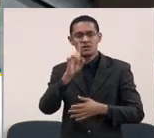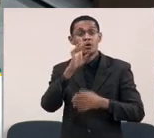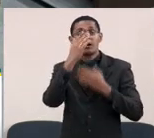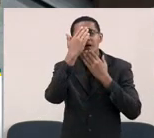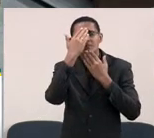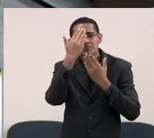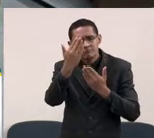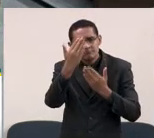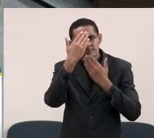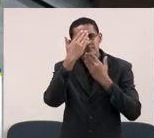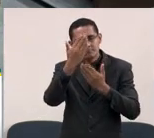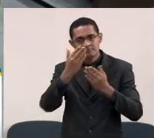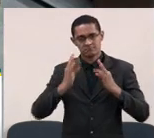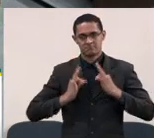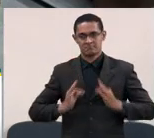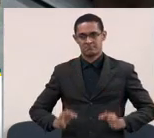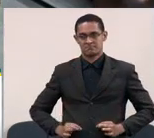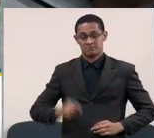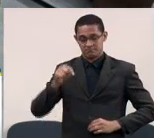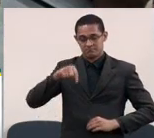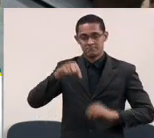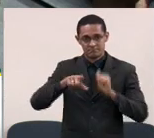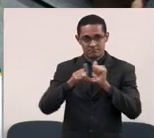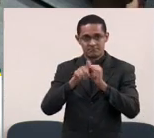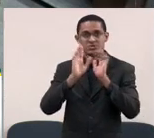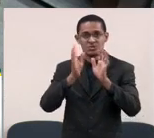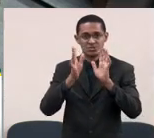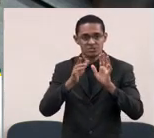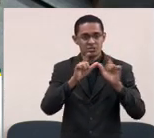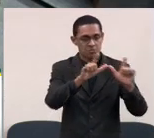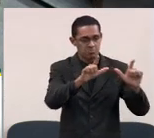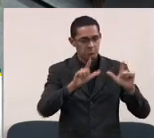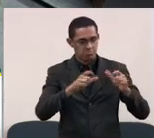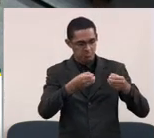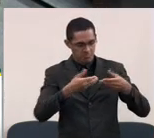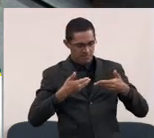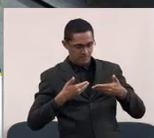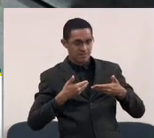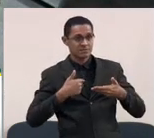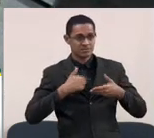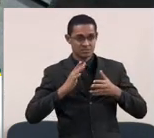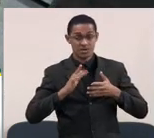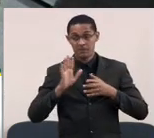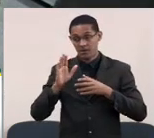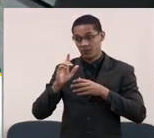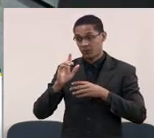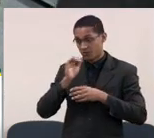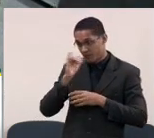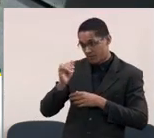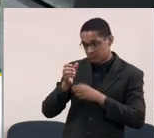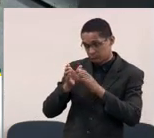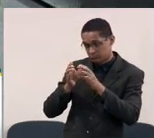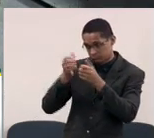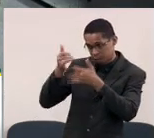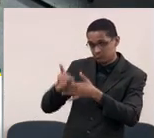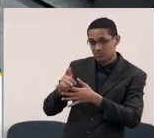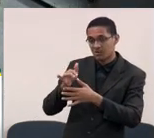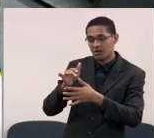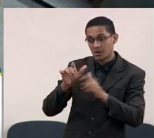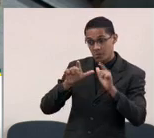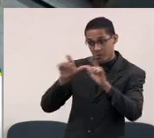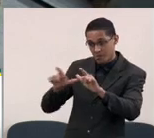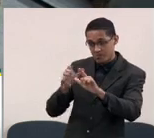Marília. Técnicos da Assembleia que já nos entregou a moção, mas eu acabei de explicar para ele. Essa moção